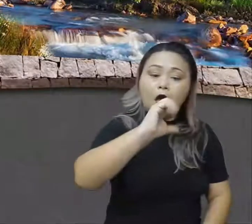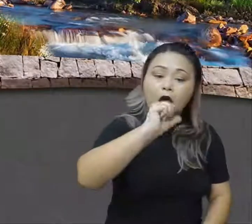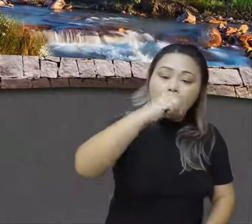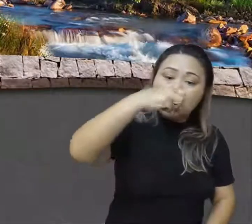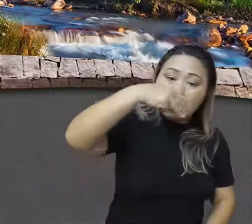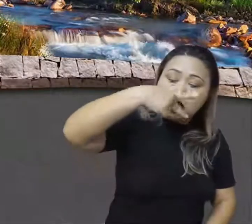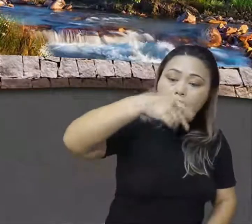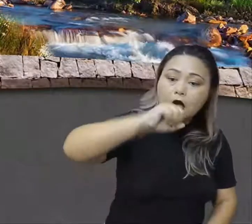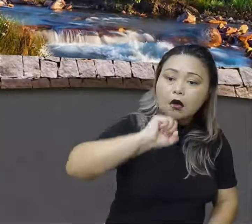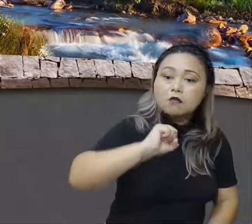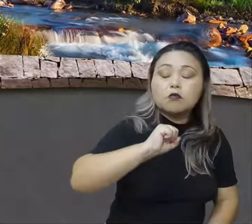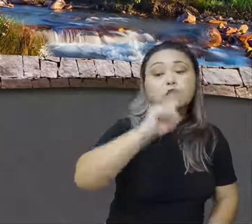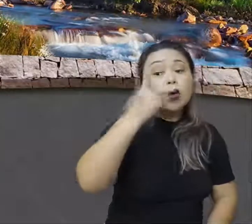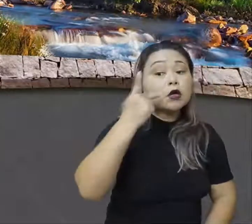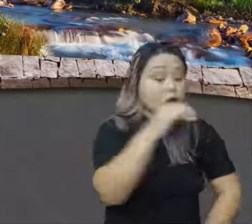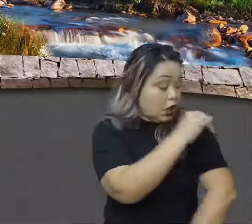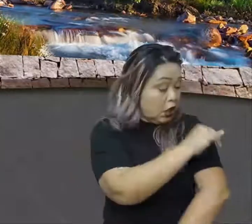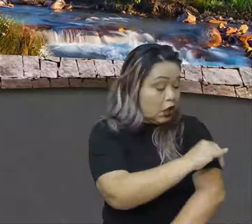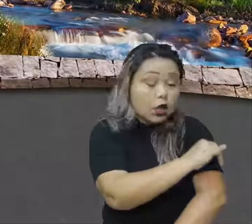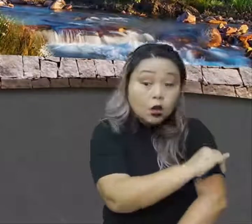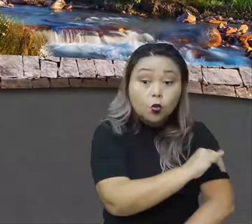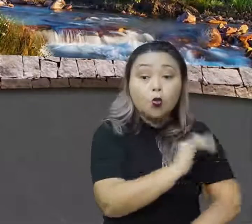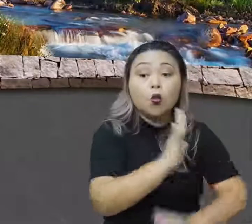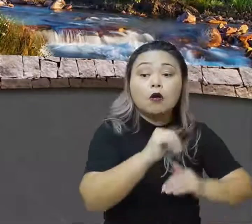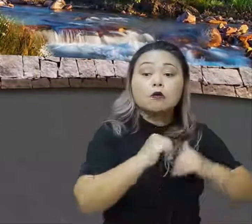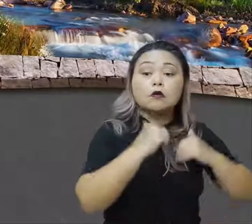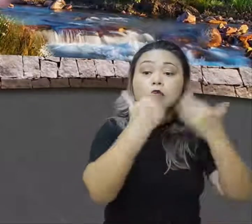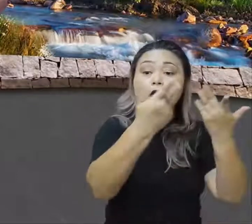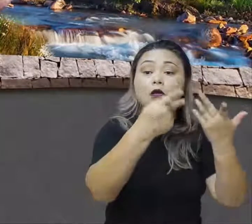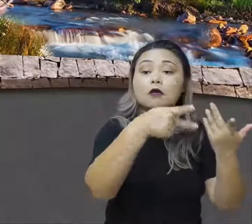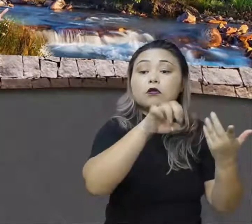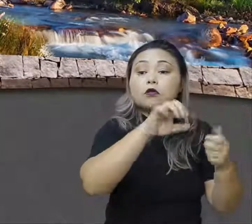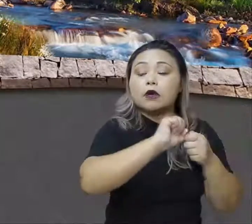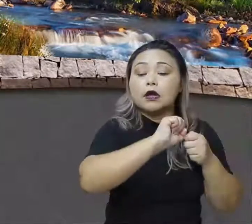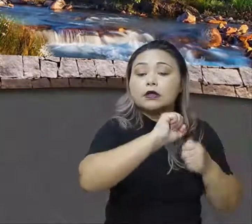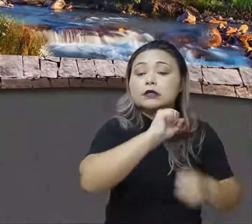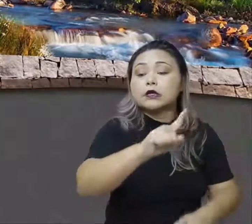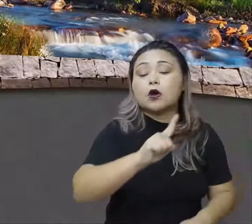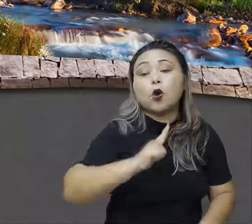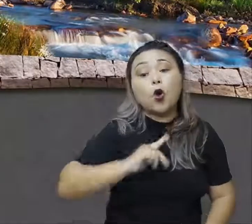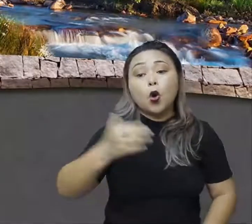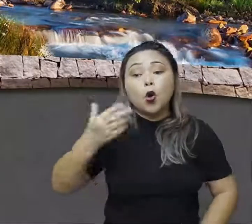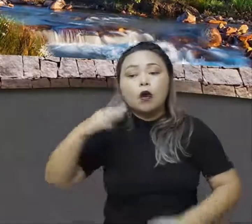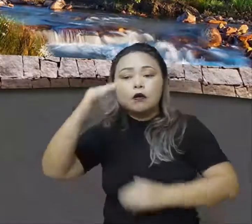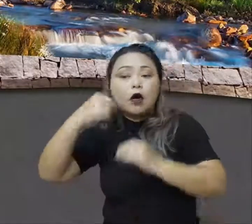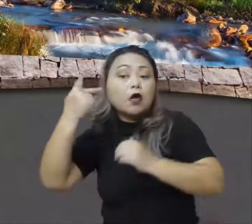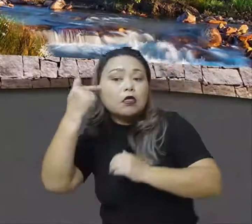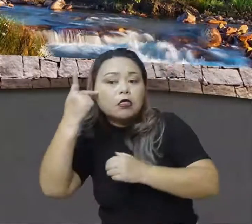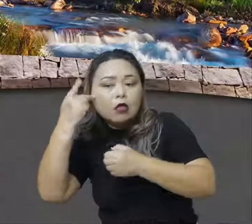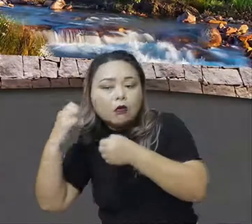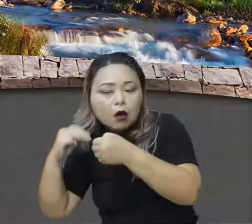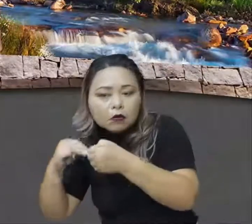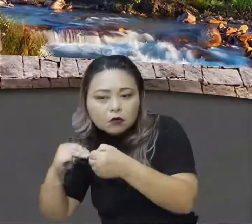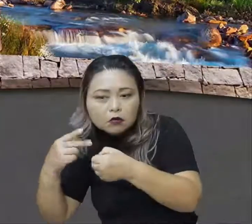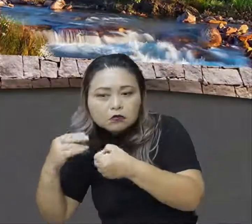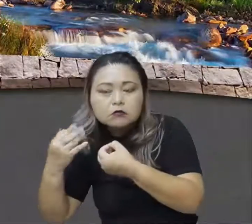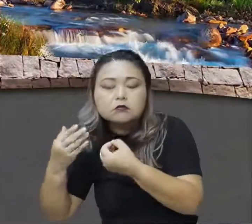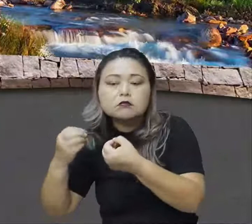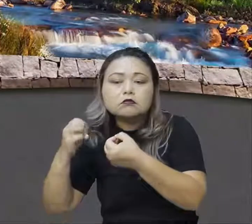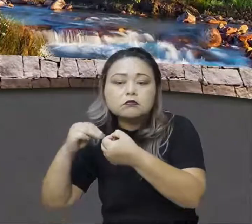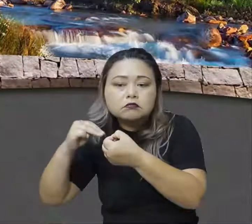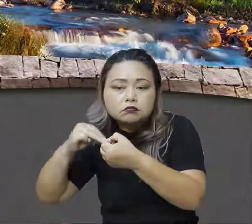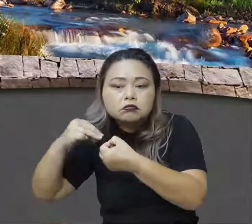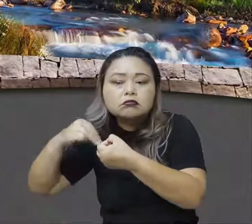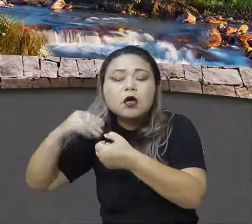do pré-sal. E o Santos está abaixo da camada de sal.